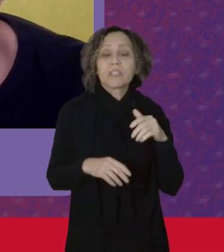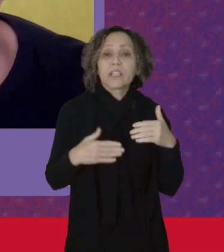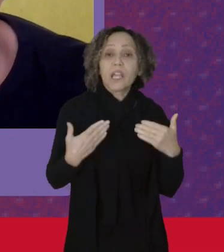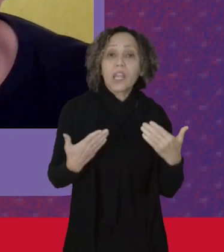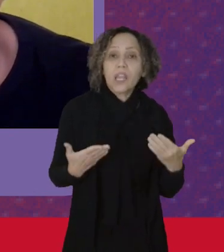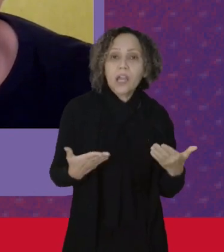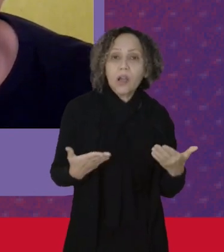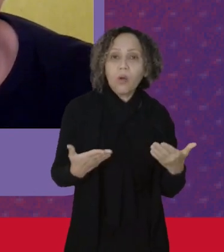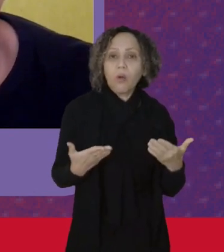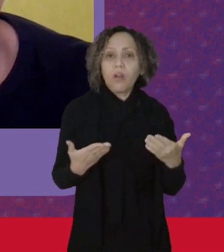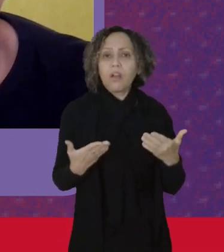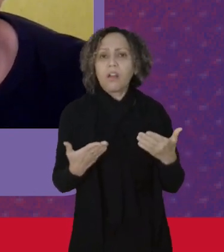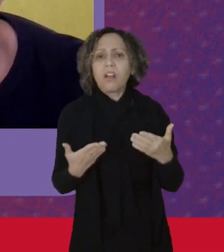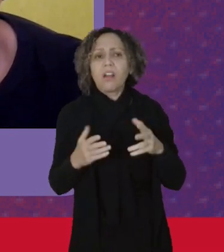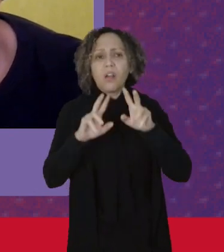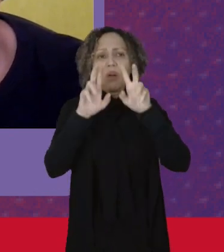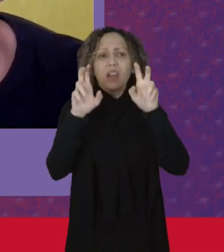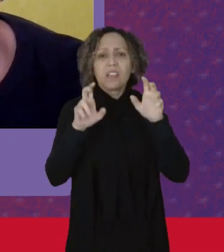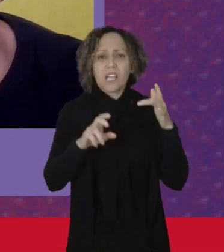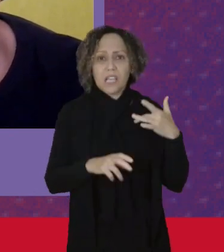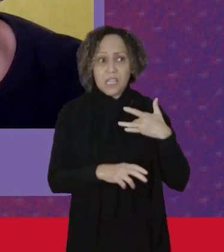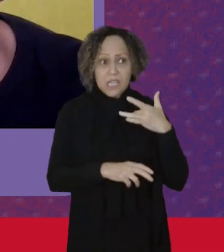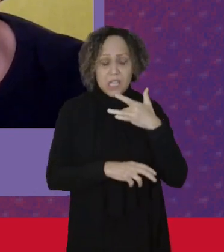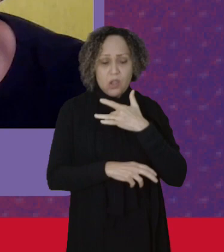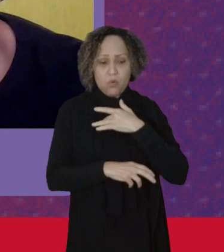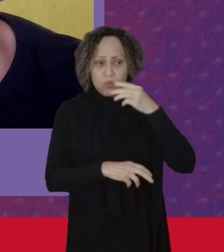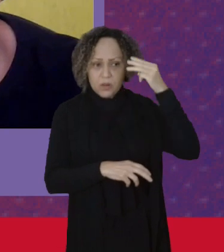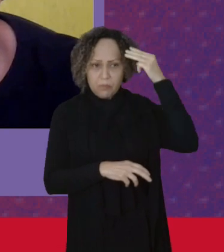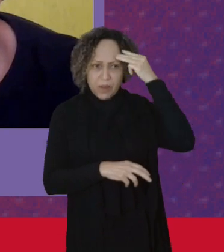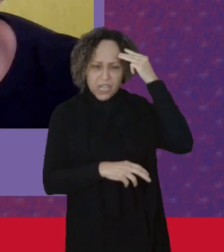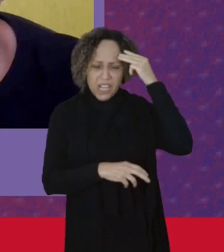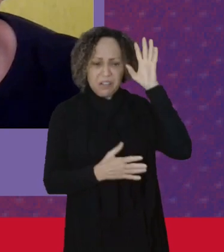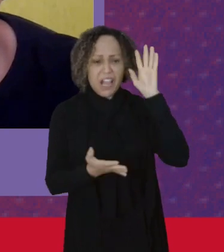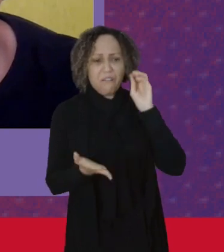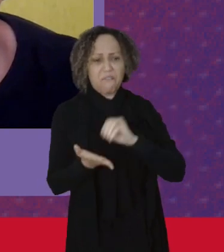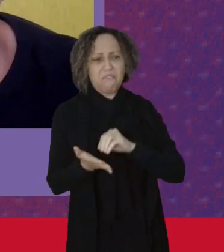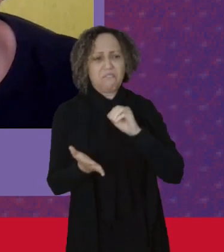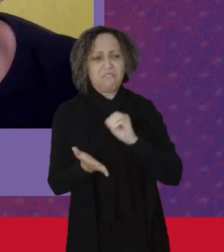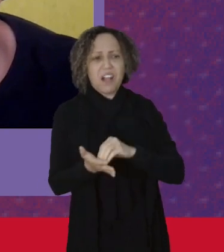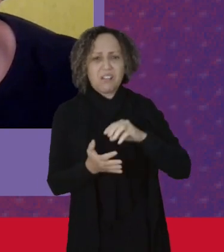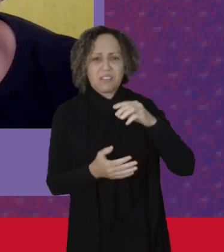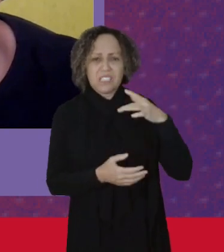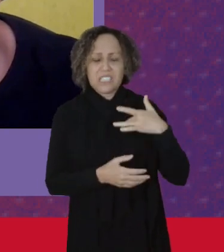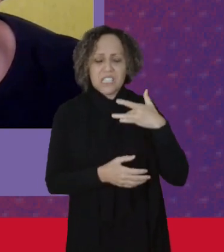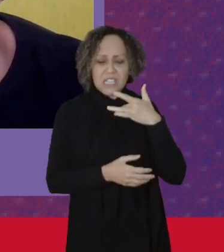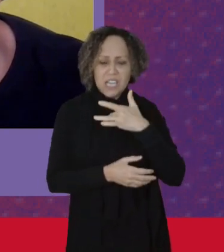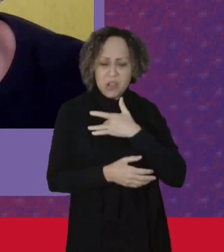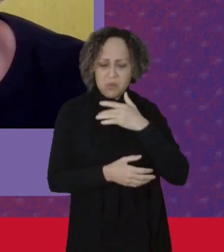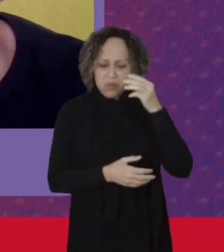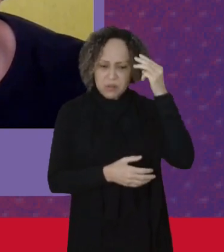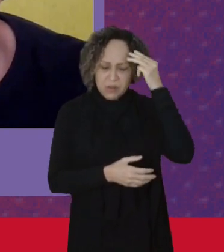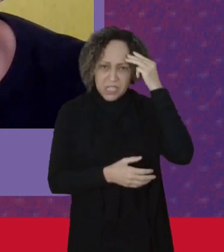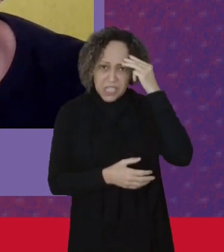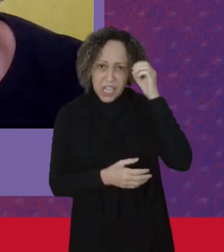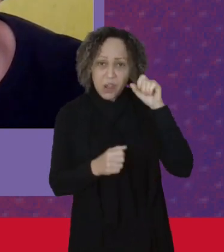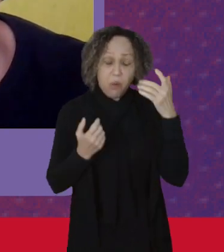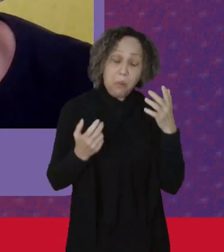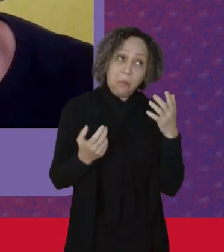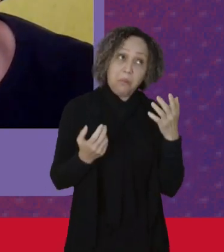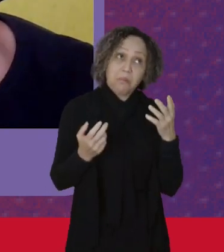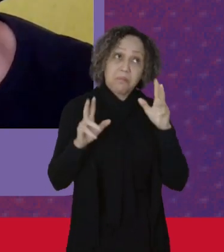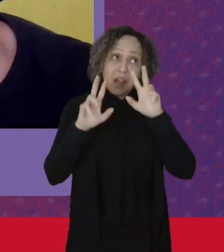Então, a questão da saúde mental, a falta de saúde mental, ou então a dita